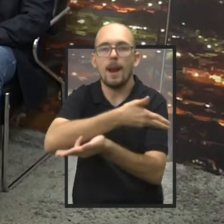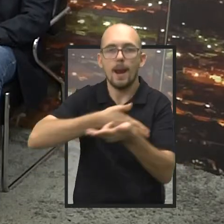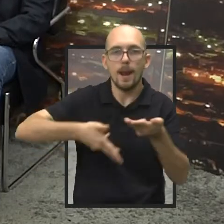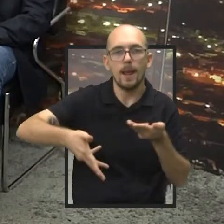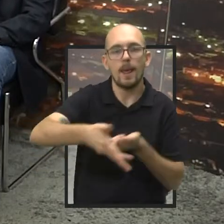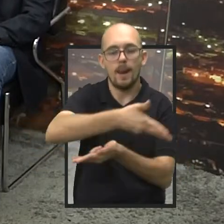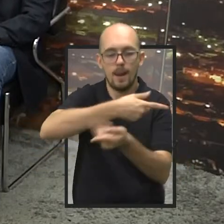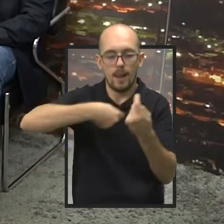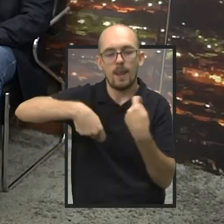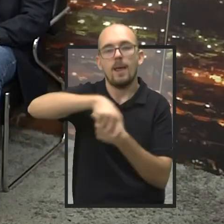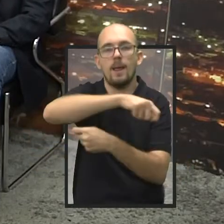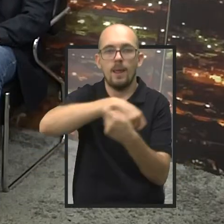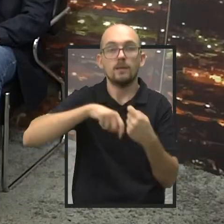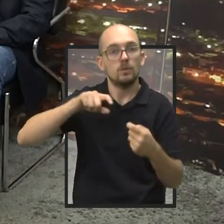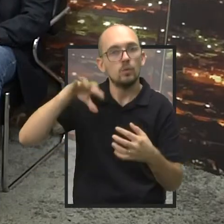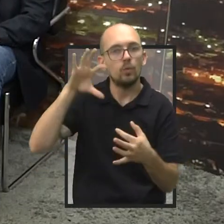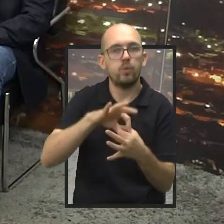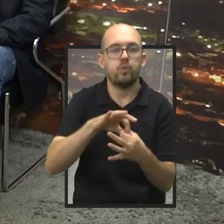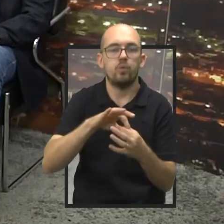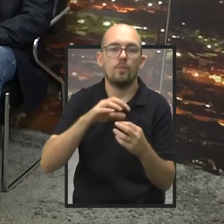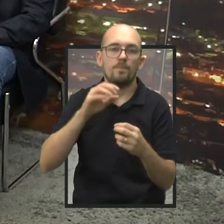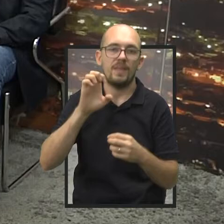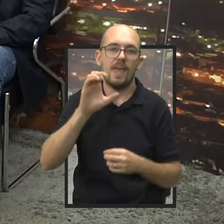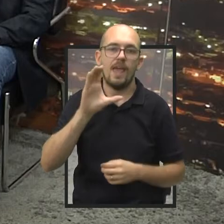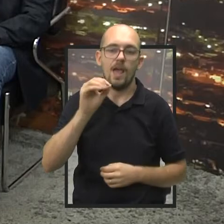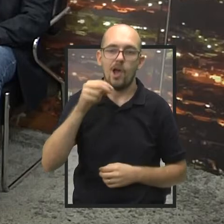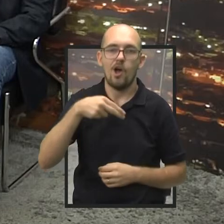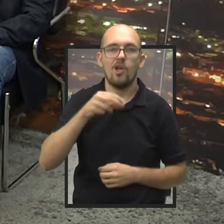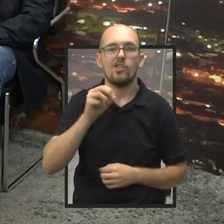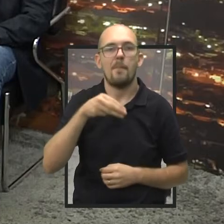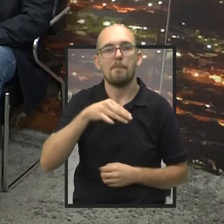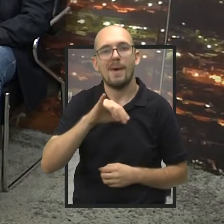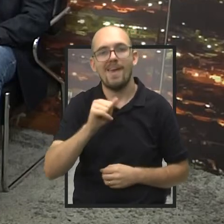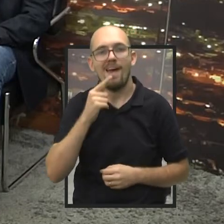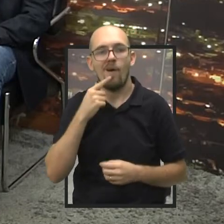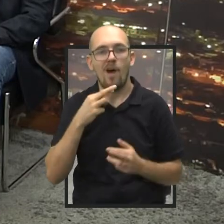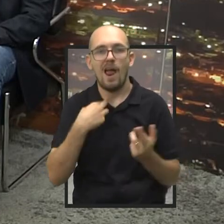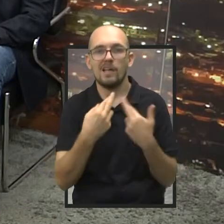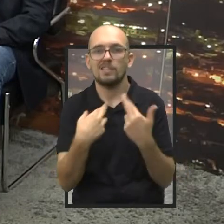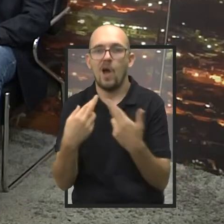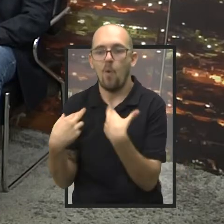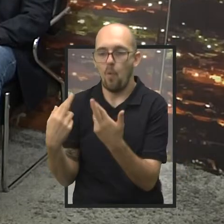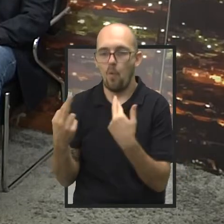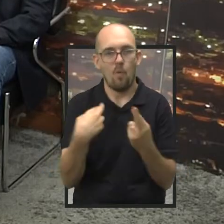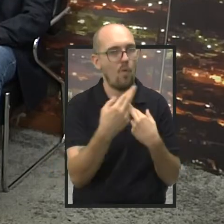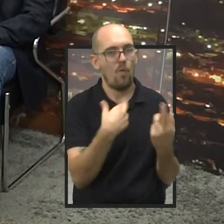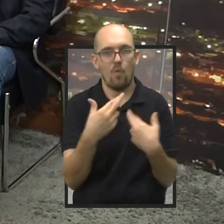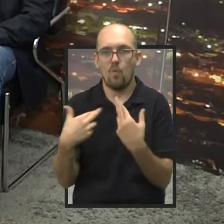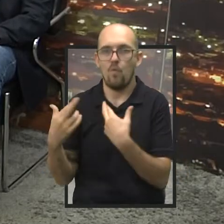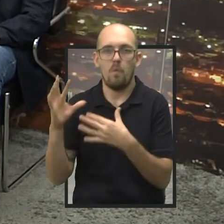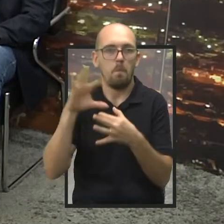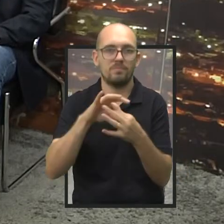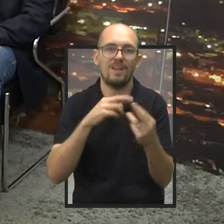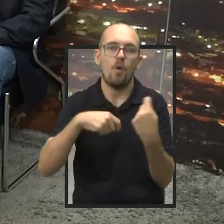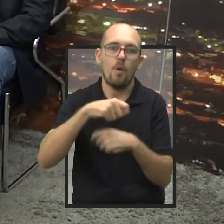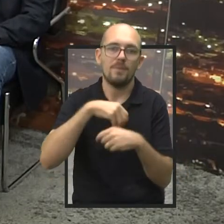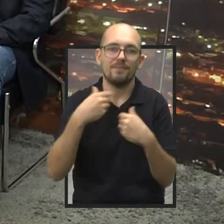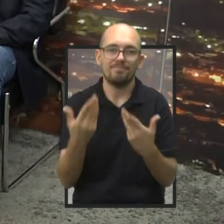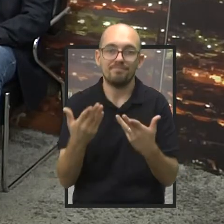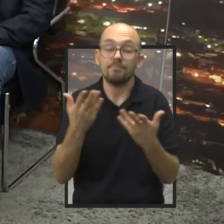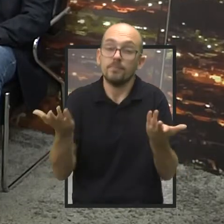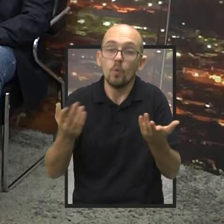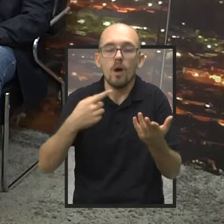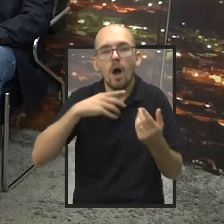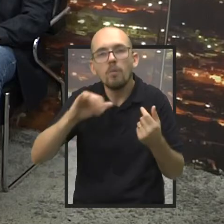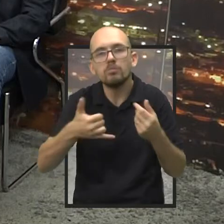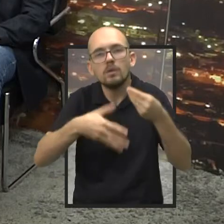sociais nesse mundo globalizado hoje passam, então, todas as nossas relações pela economia. E para falar um pouco mais de